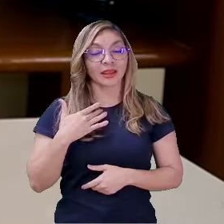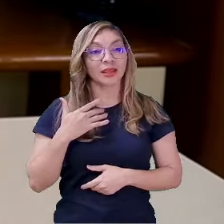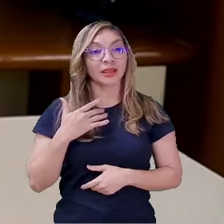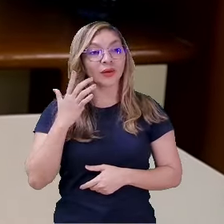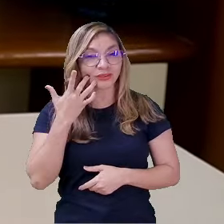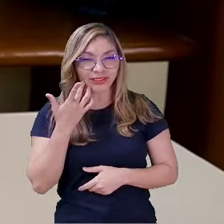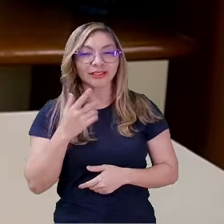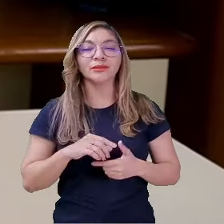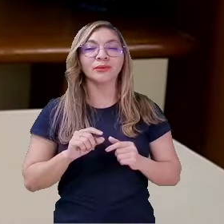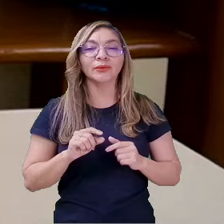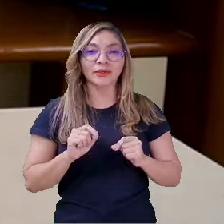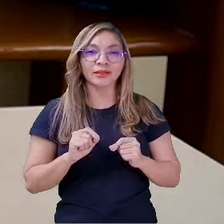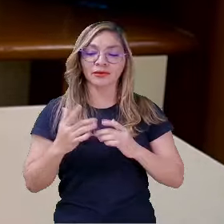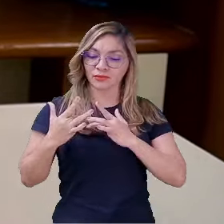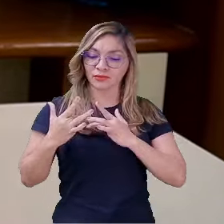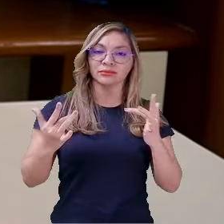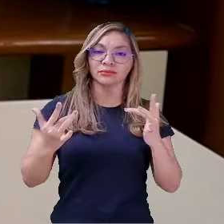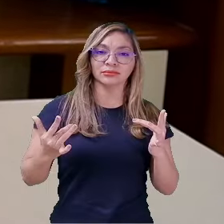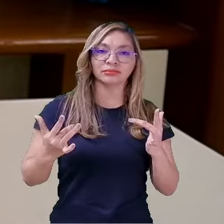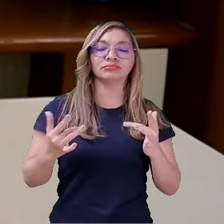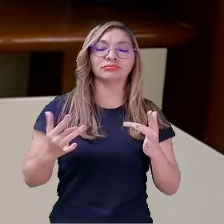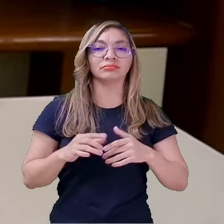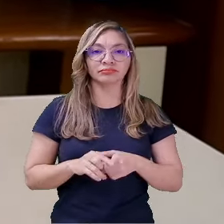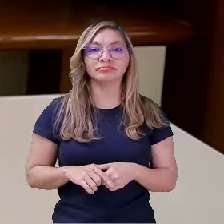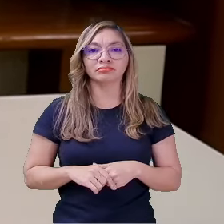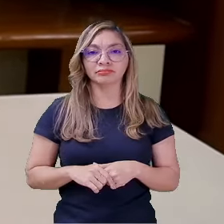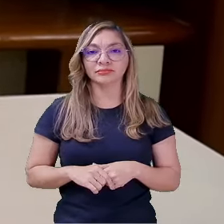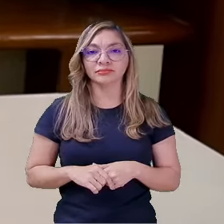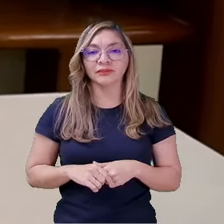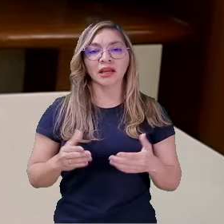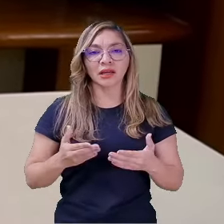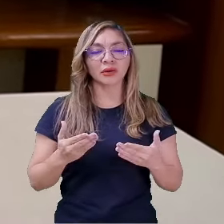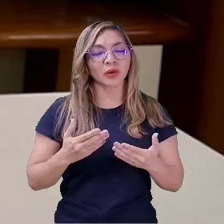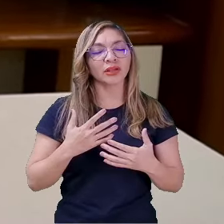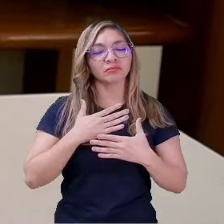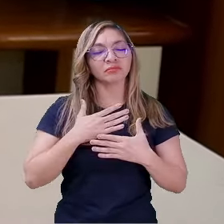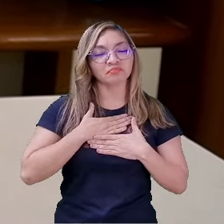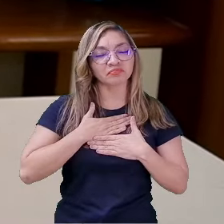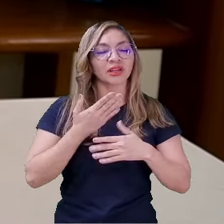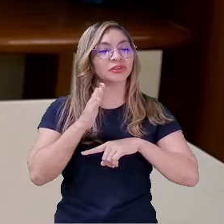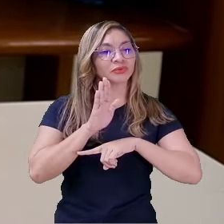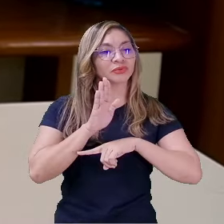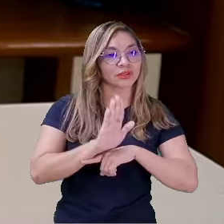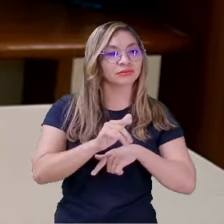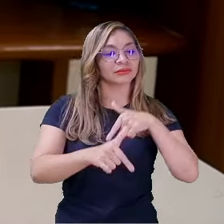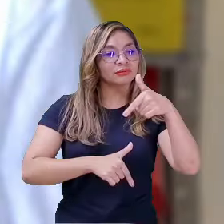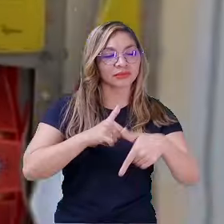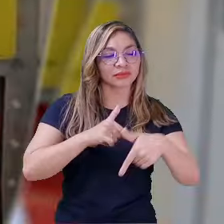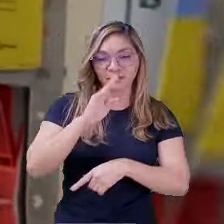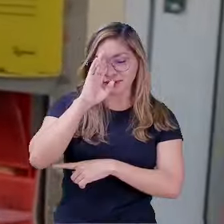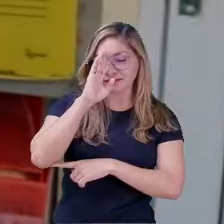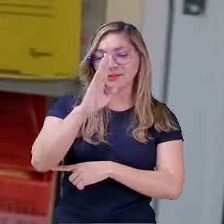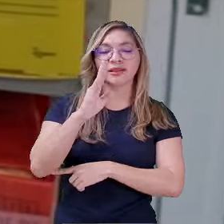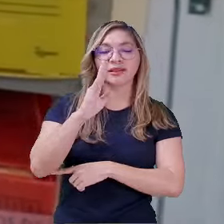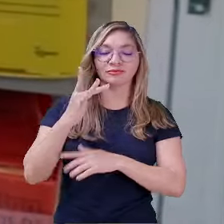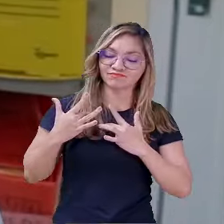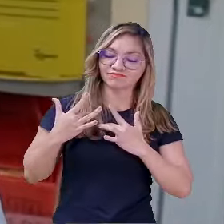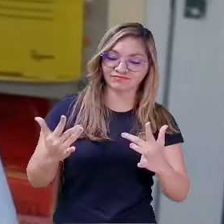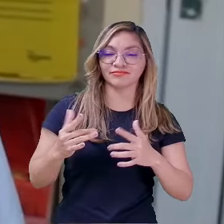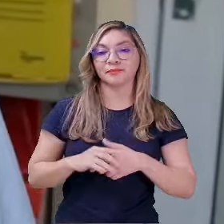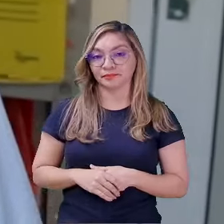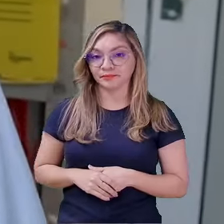como voluntário, uma atividade dessas que a gente se sente bem ajudando, servindo, principalmente por isso, servindo. É, na verdade, é